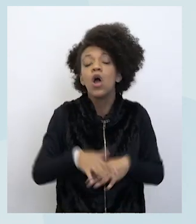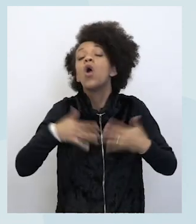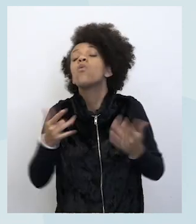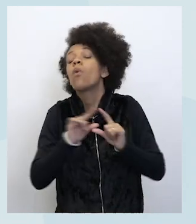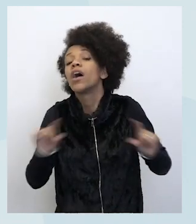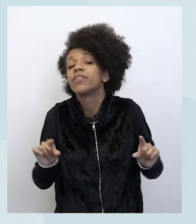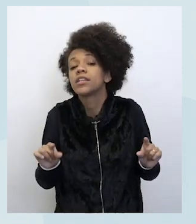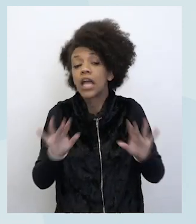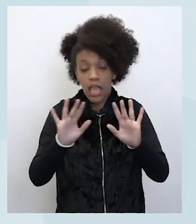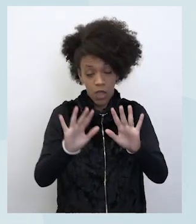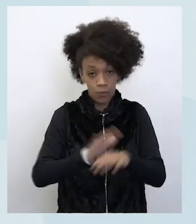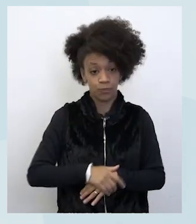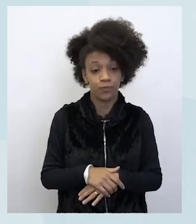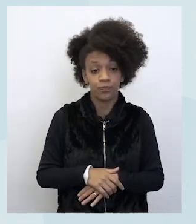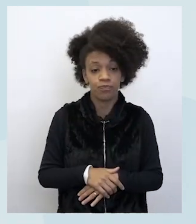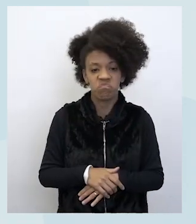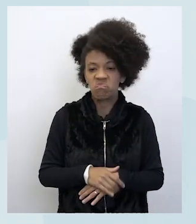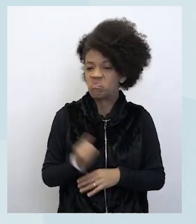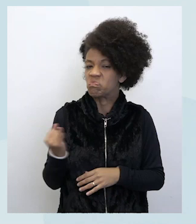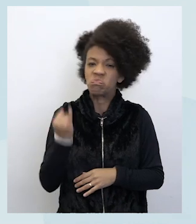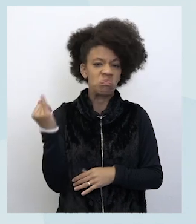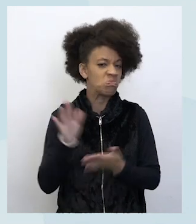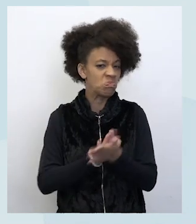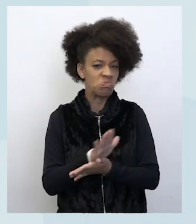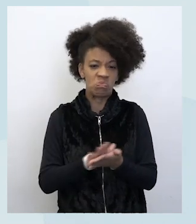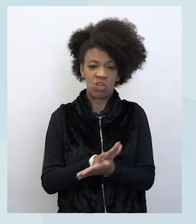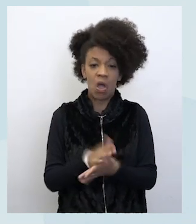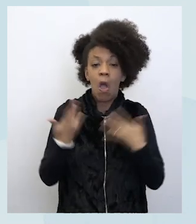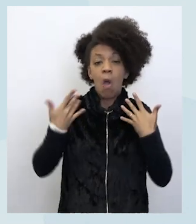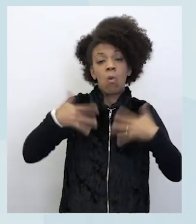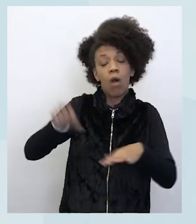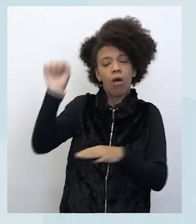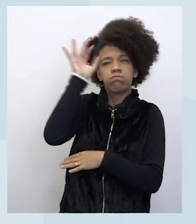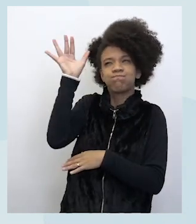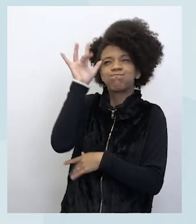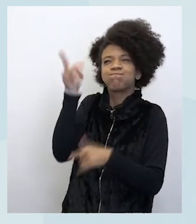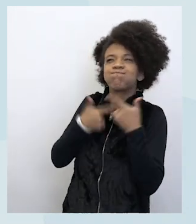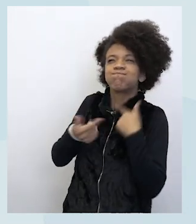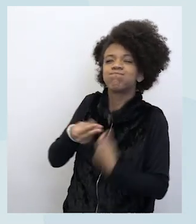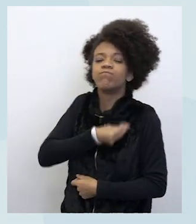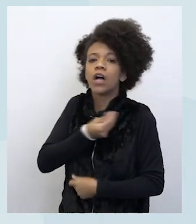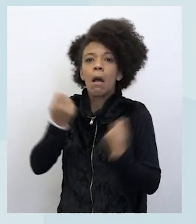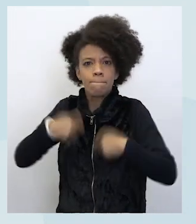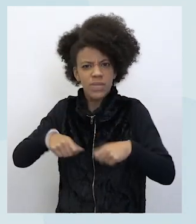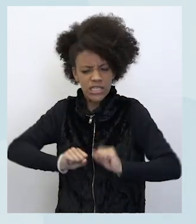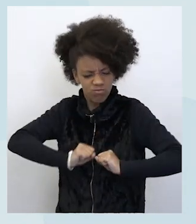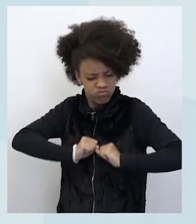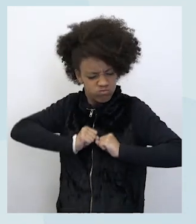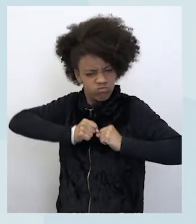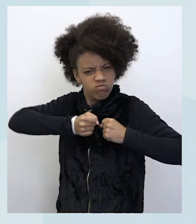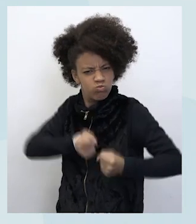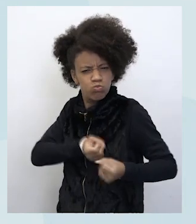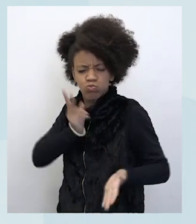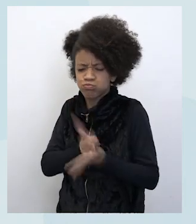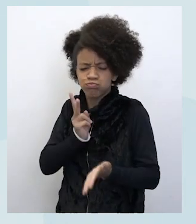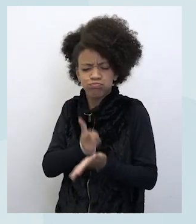Senna? Ele dizia assim: não importa qual seja o seu sonho, você tem que se dedicar inteiramente a